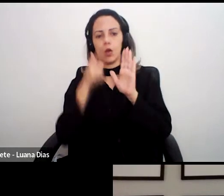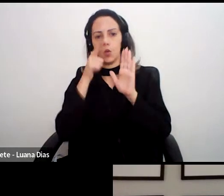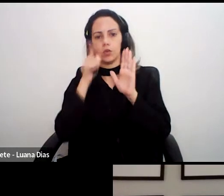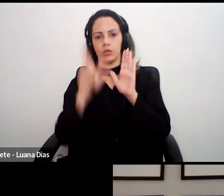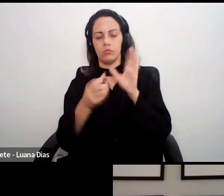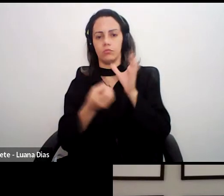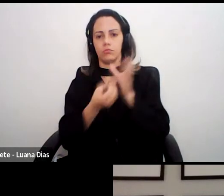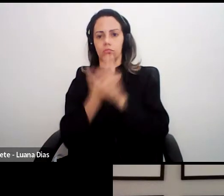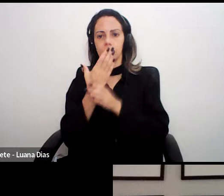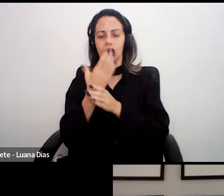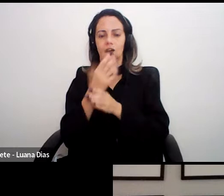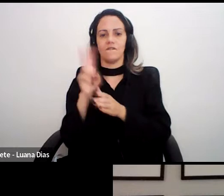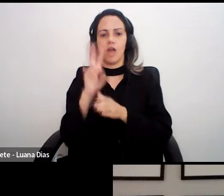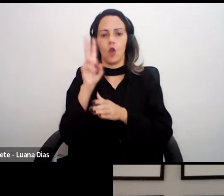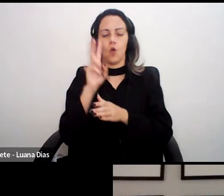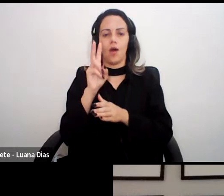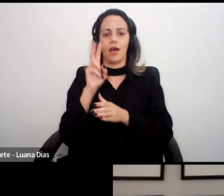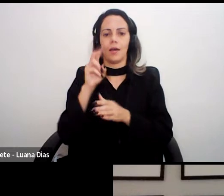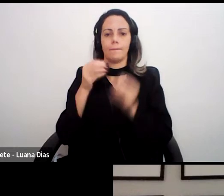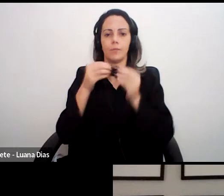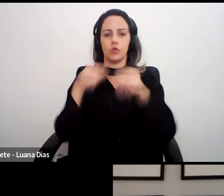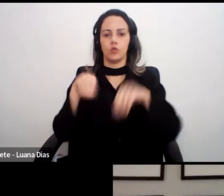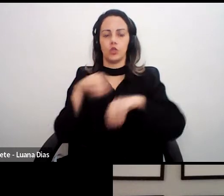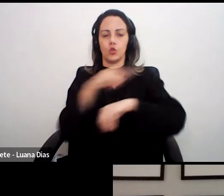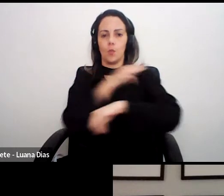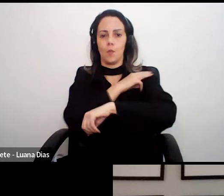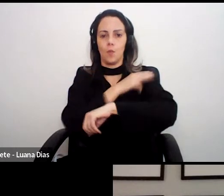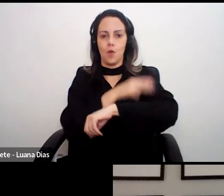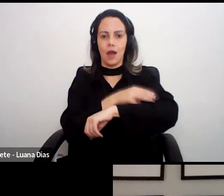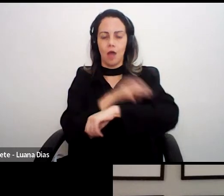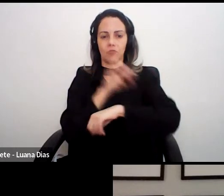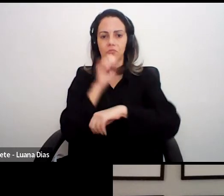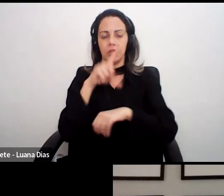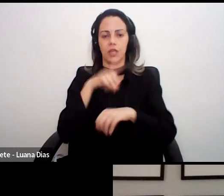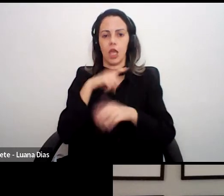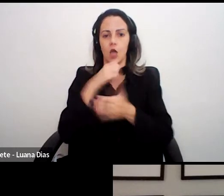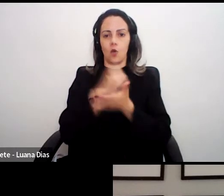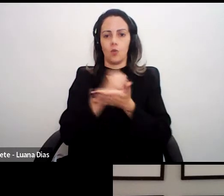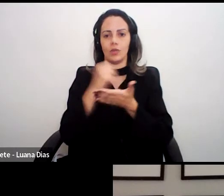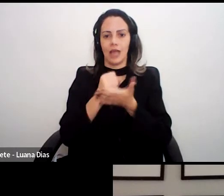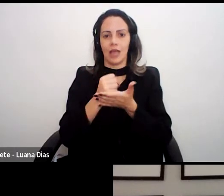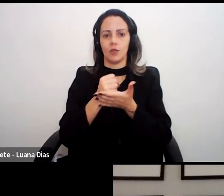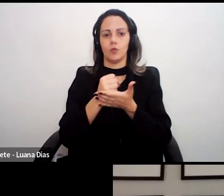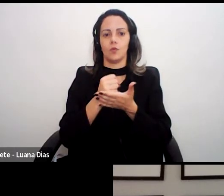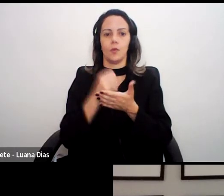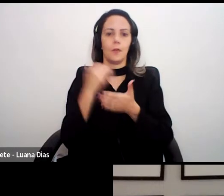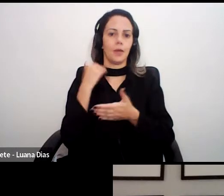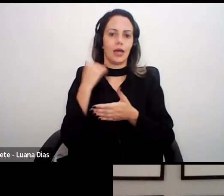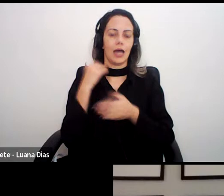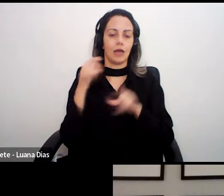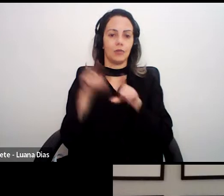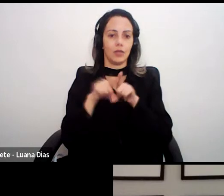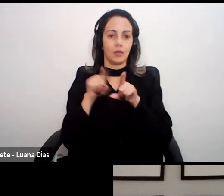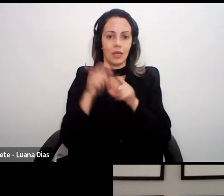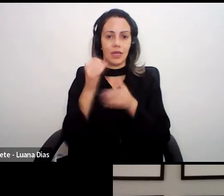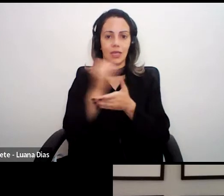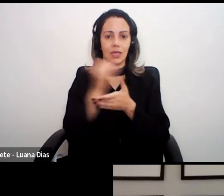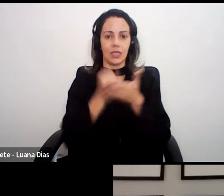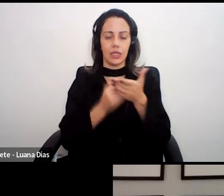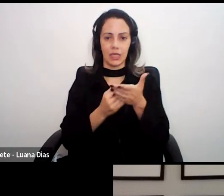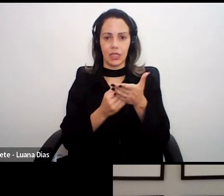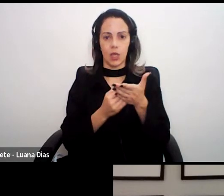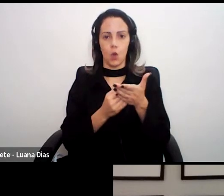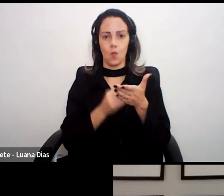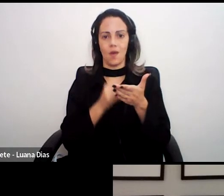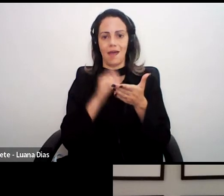danos morais na hipótese de fraude em contratos bancários e inscrição indevida de nome em cadastro.